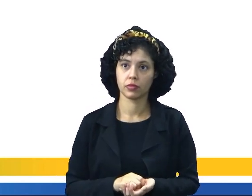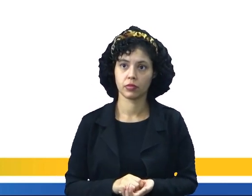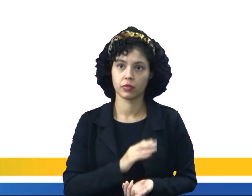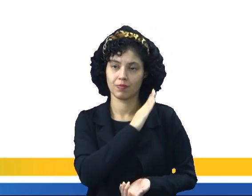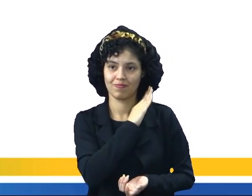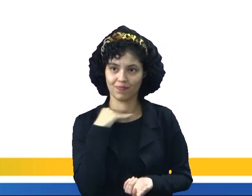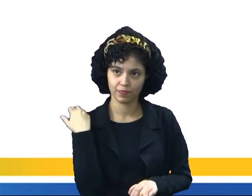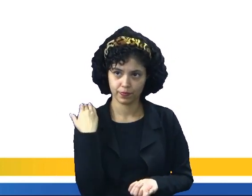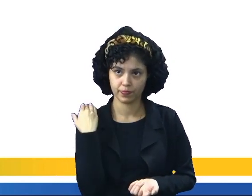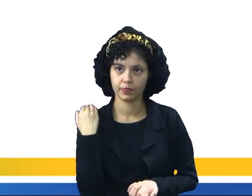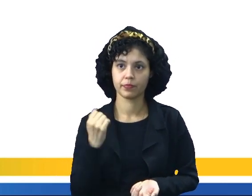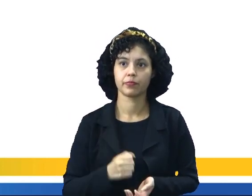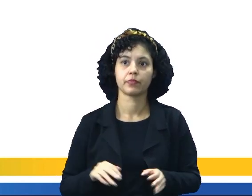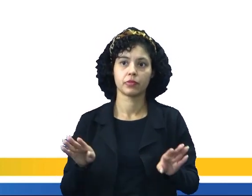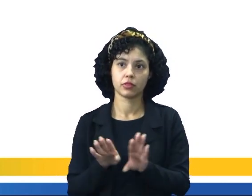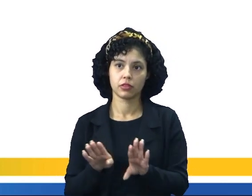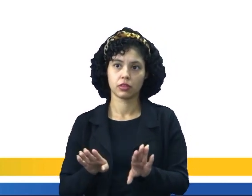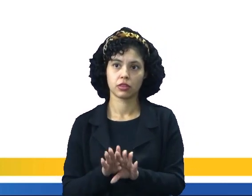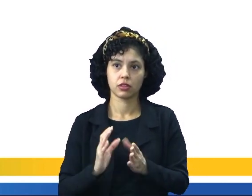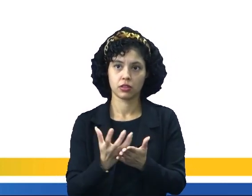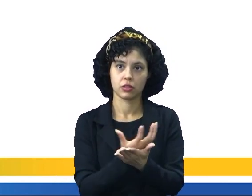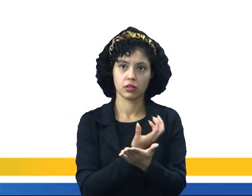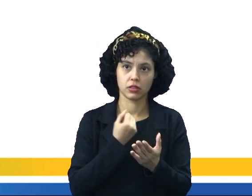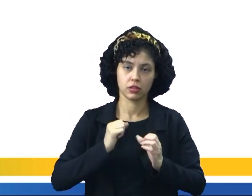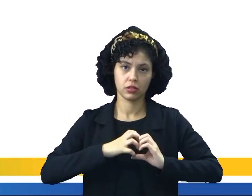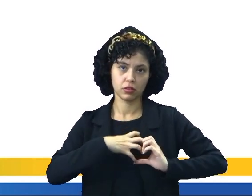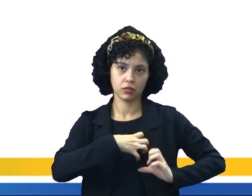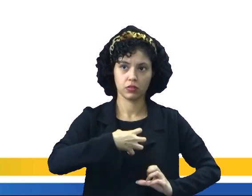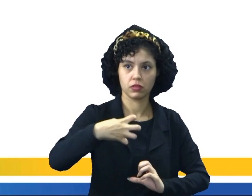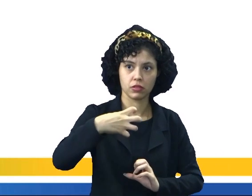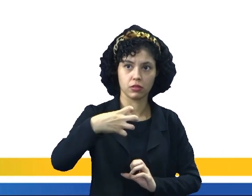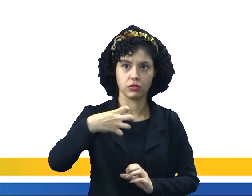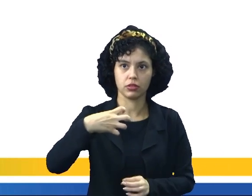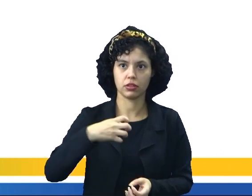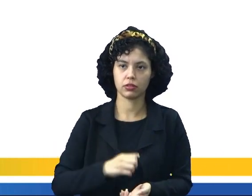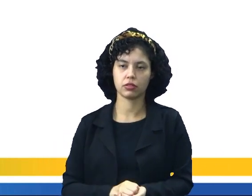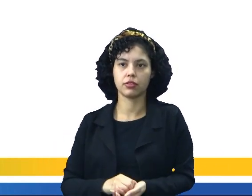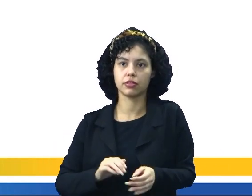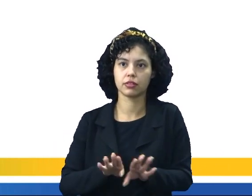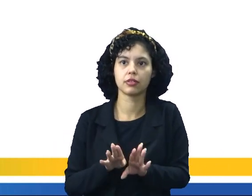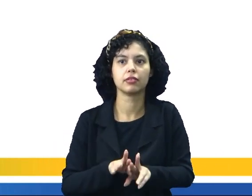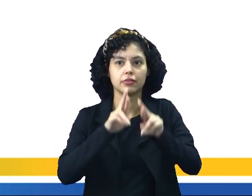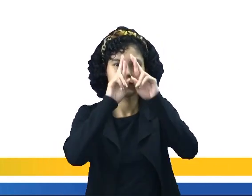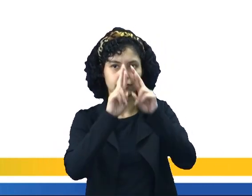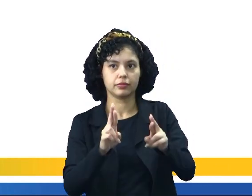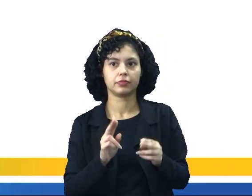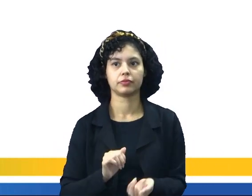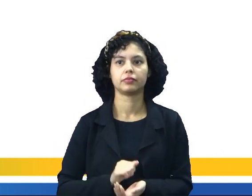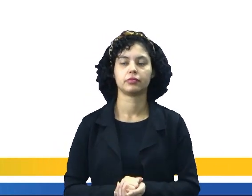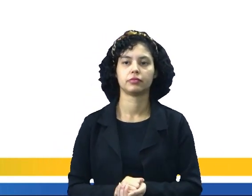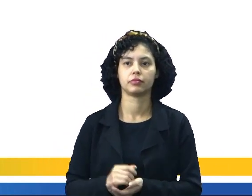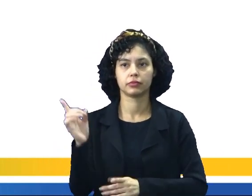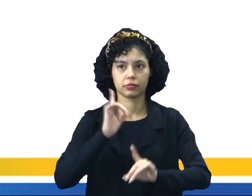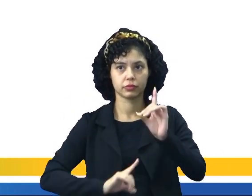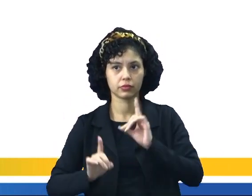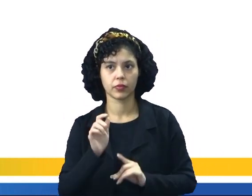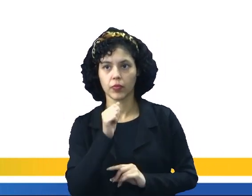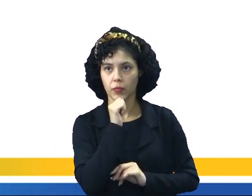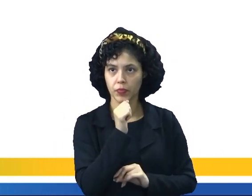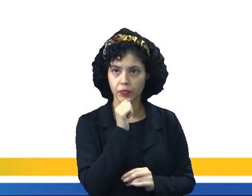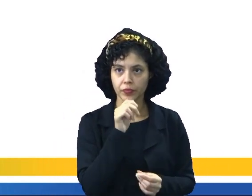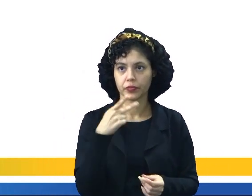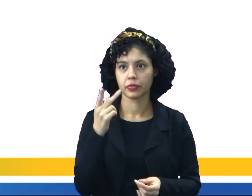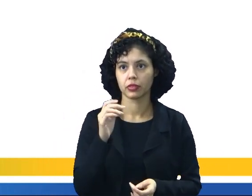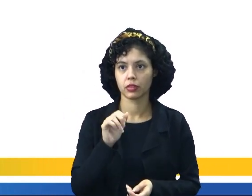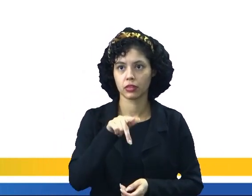pela decapitação e também pela retirada do coração da vítima viva. A respeito das divindades, né, o destaque vai